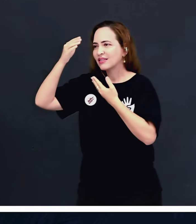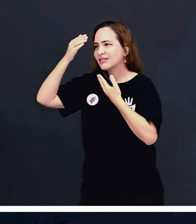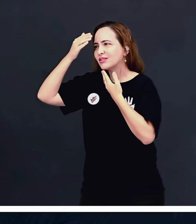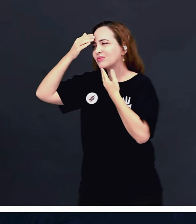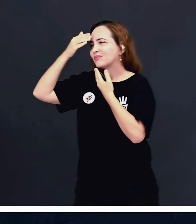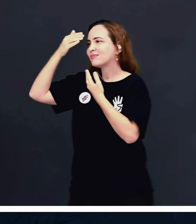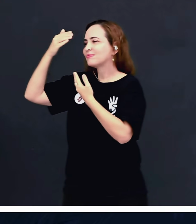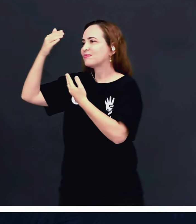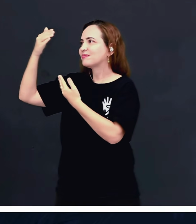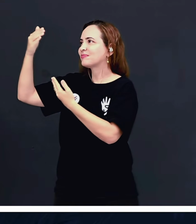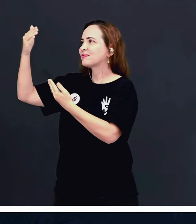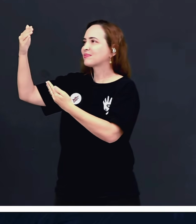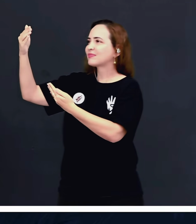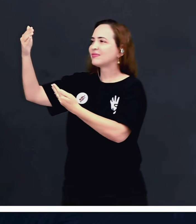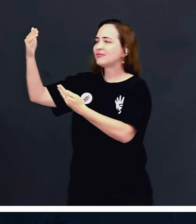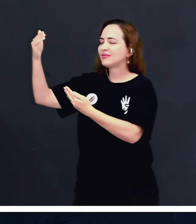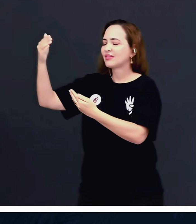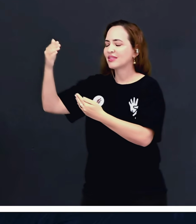e